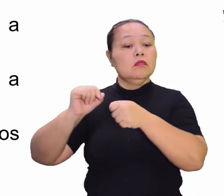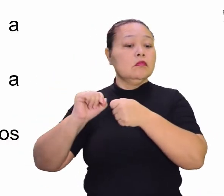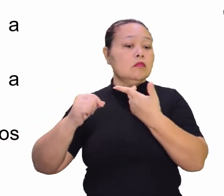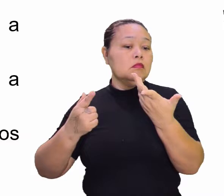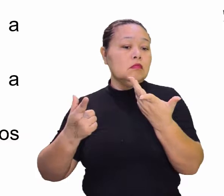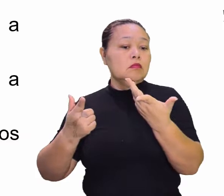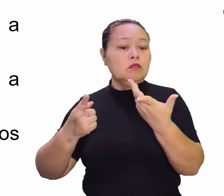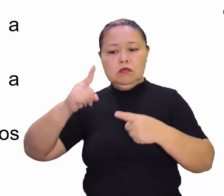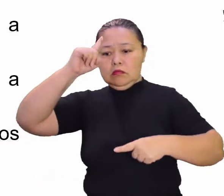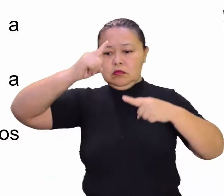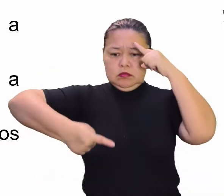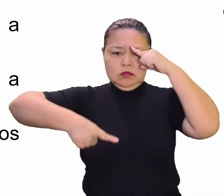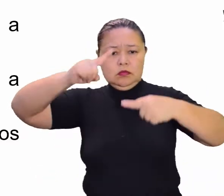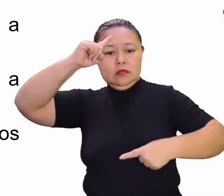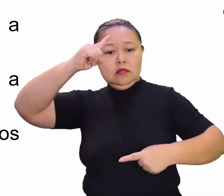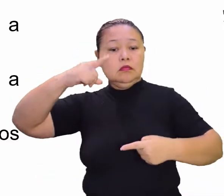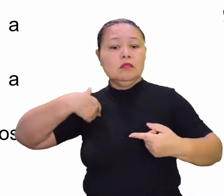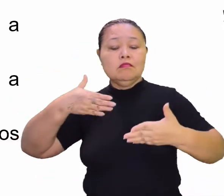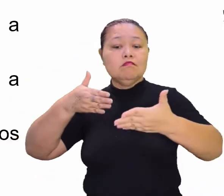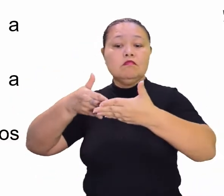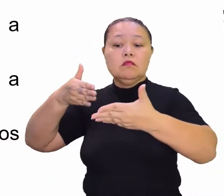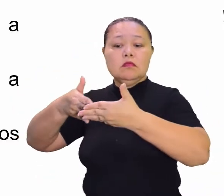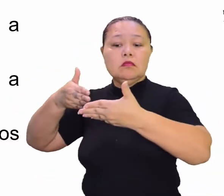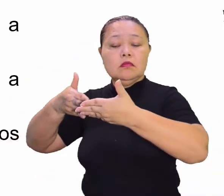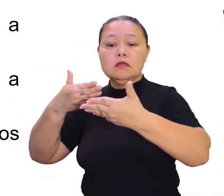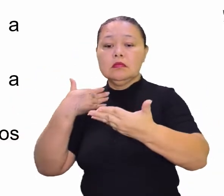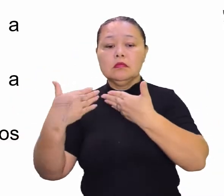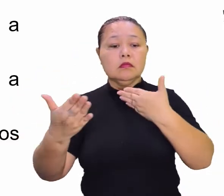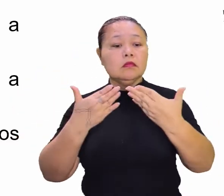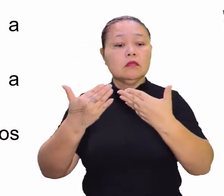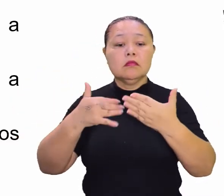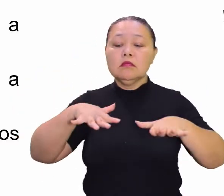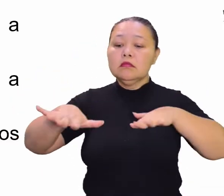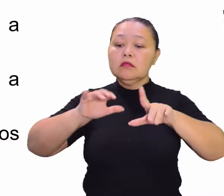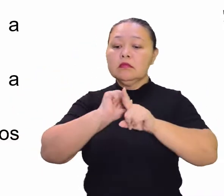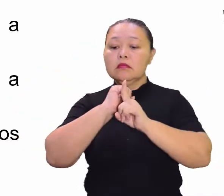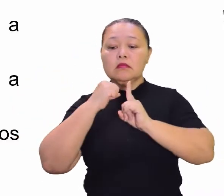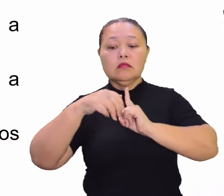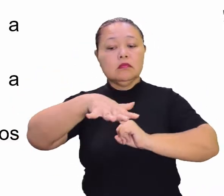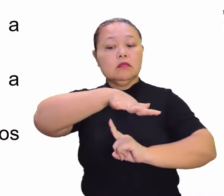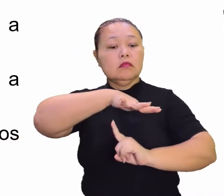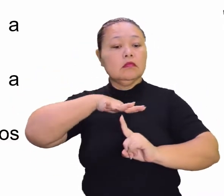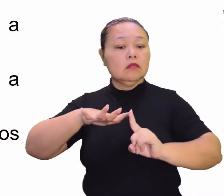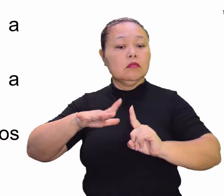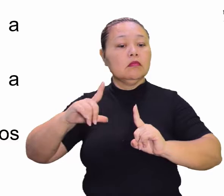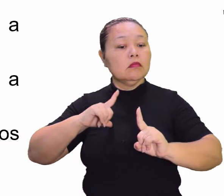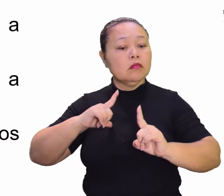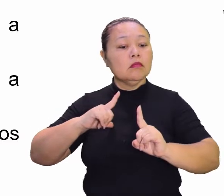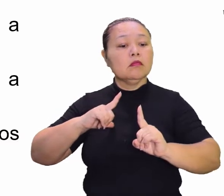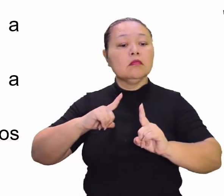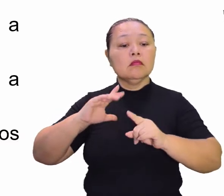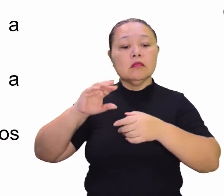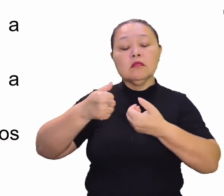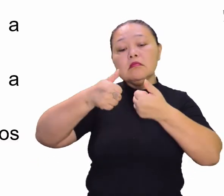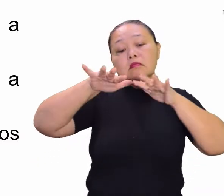políticos. Totalitarista, que bloqueava o diálogo com os movimentos sociais. C.